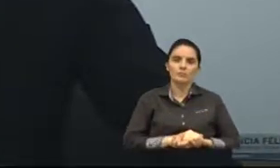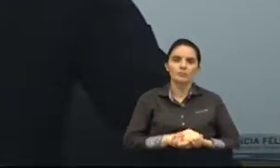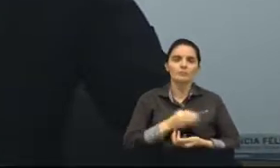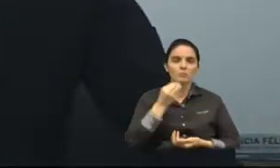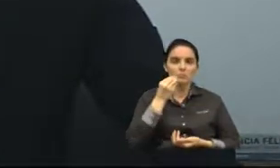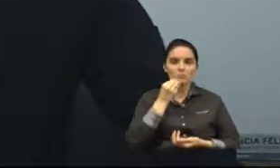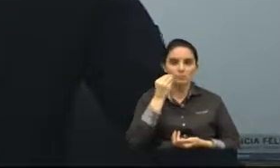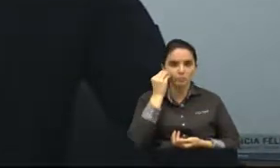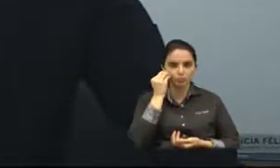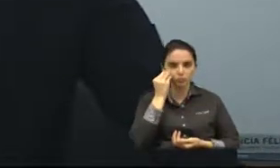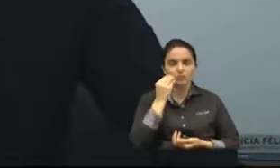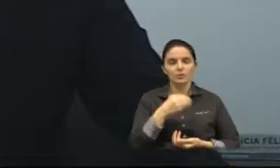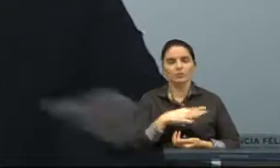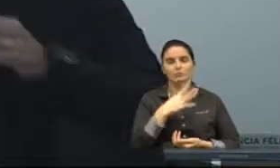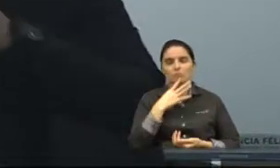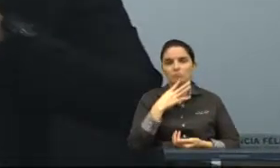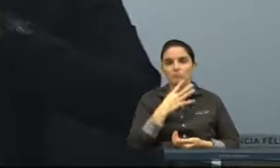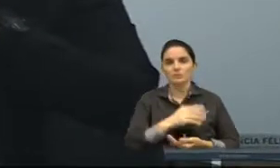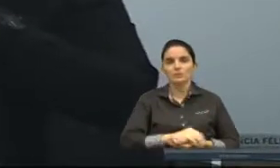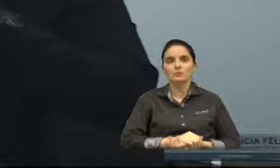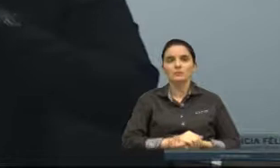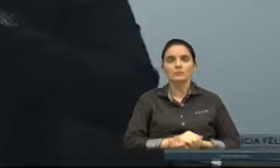conhecer, ele,